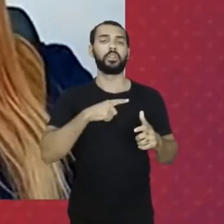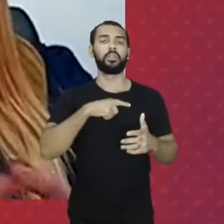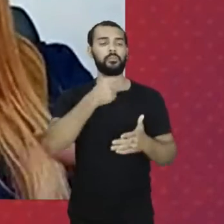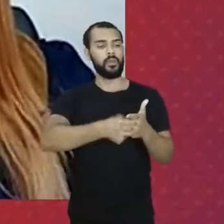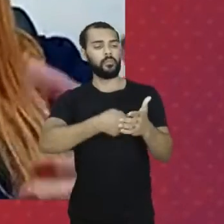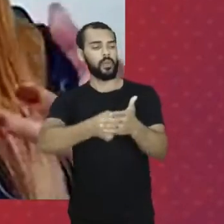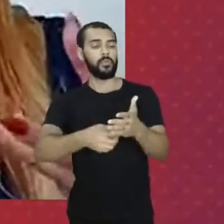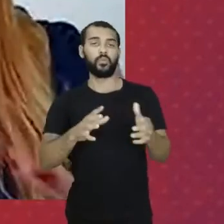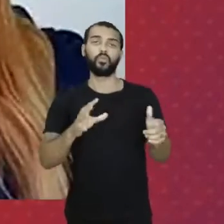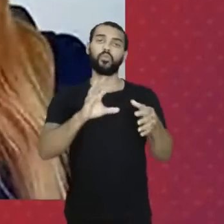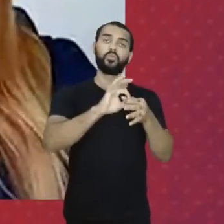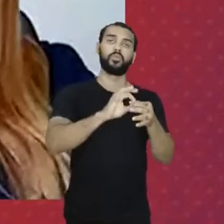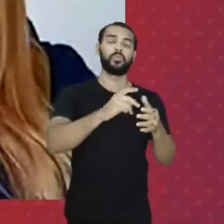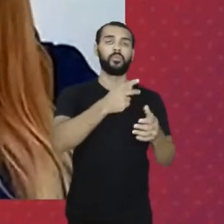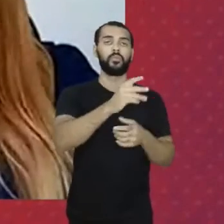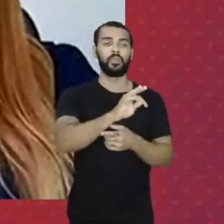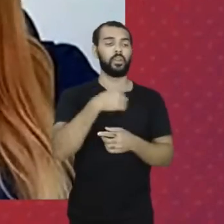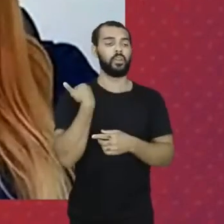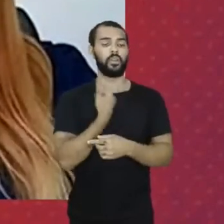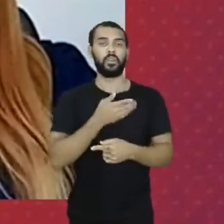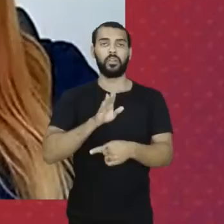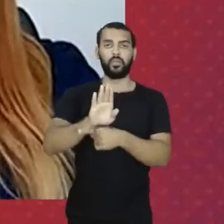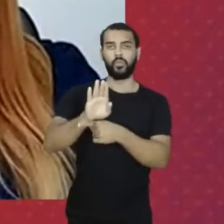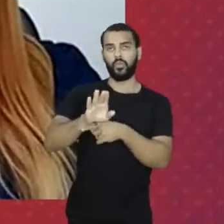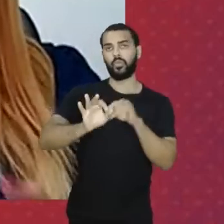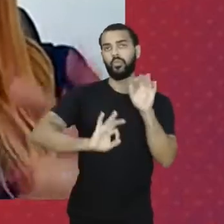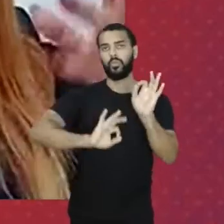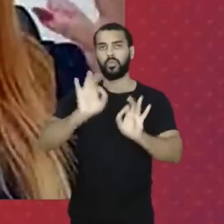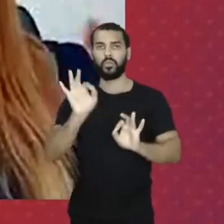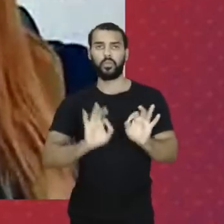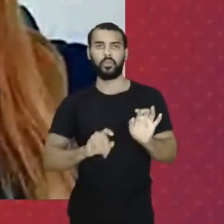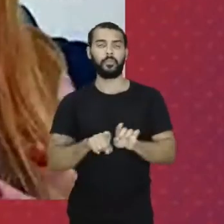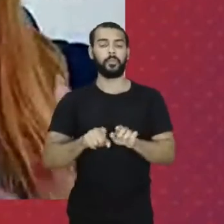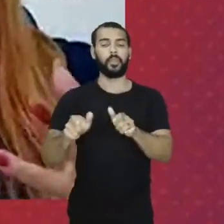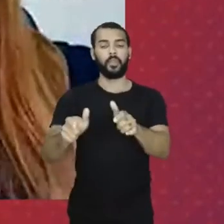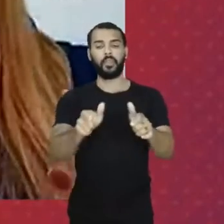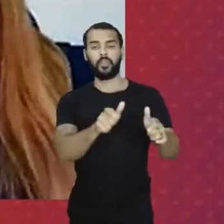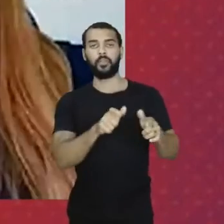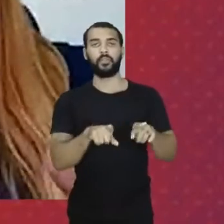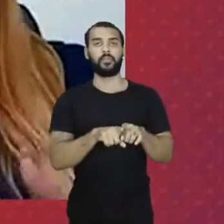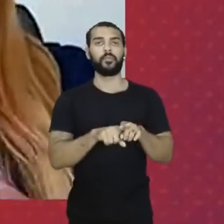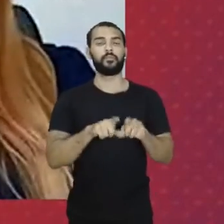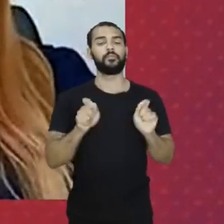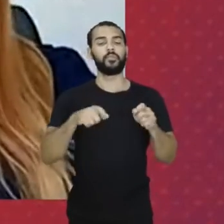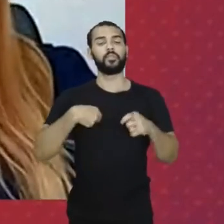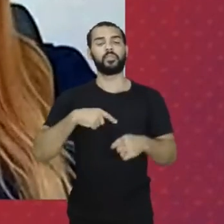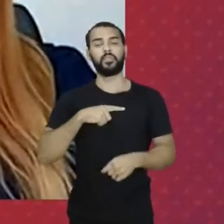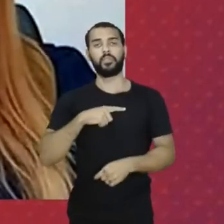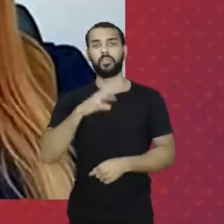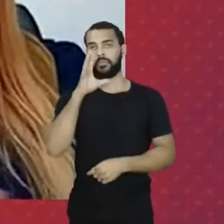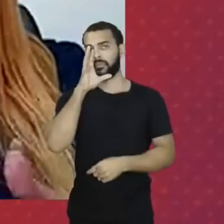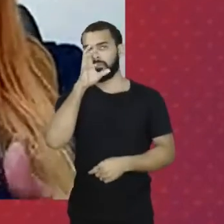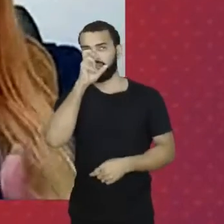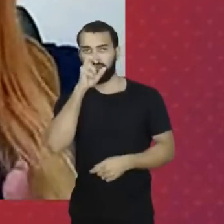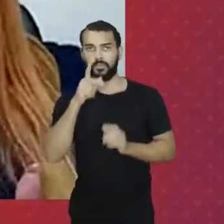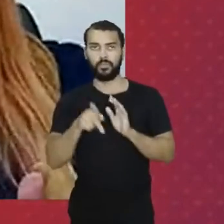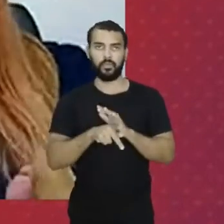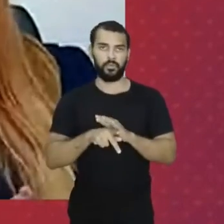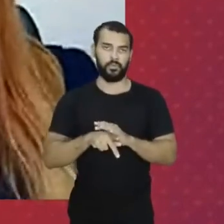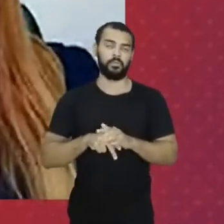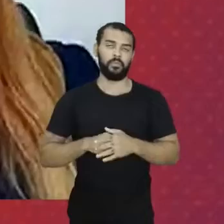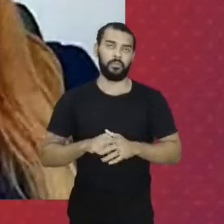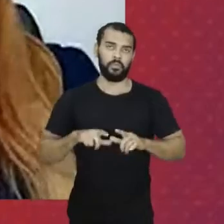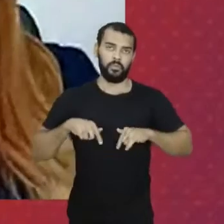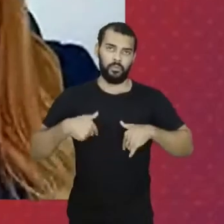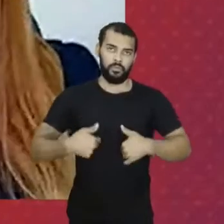né? Que nós ajudamos muito na organização desses espaços e dessas existências potentes de militância. E a gente